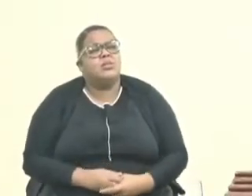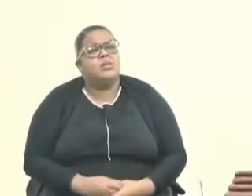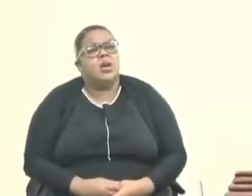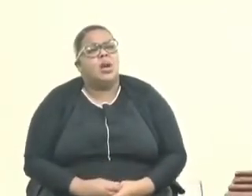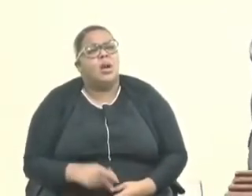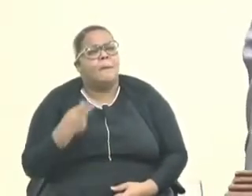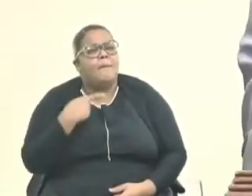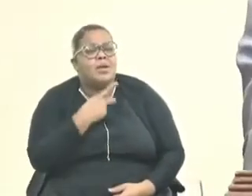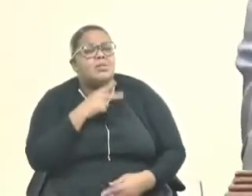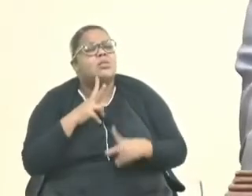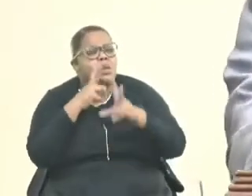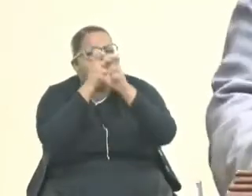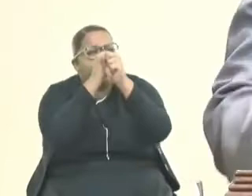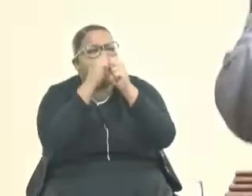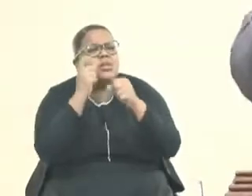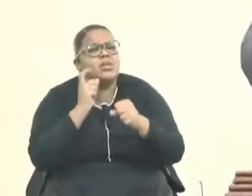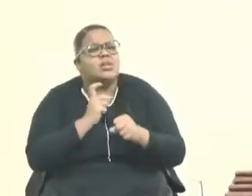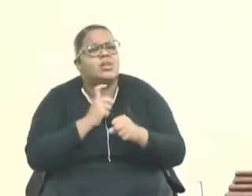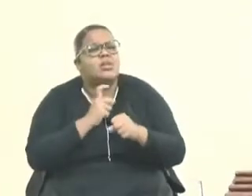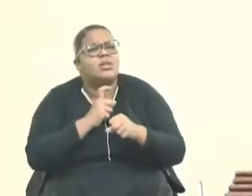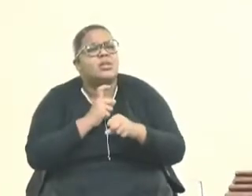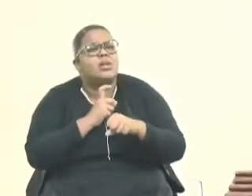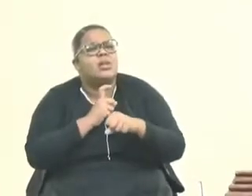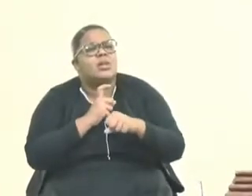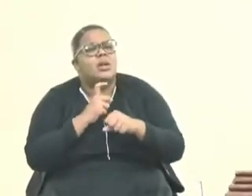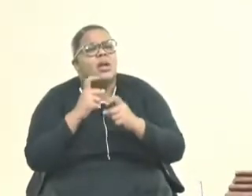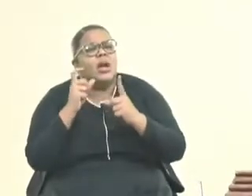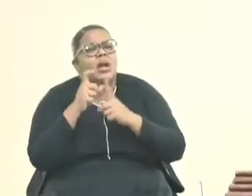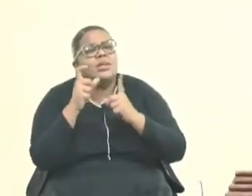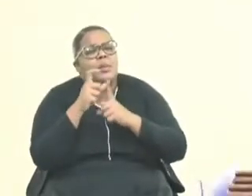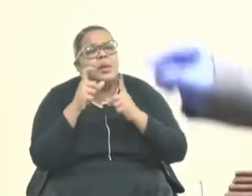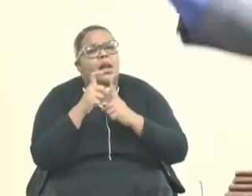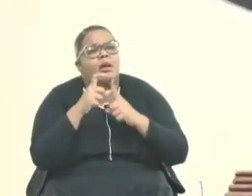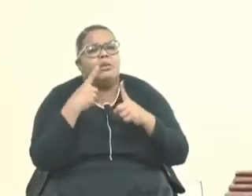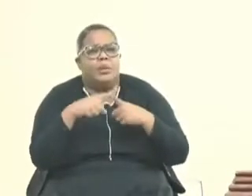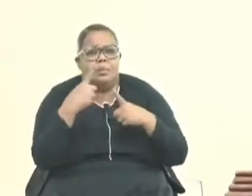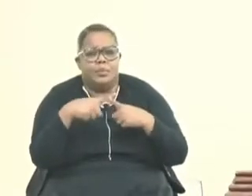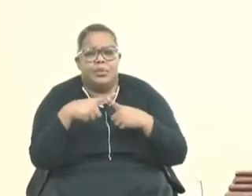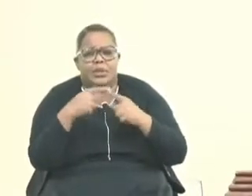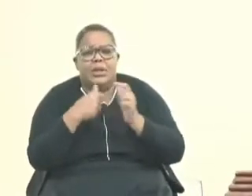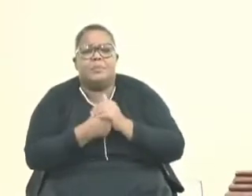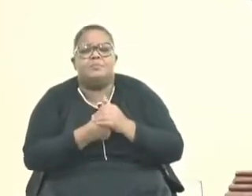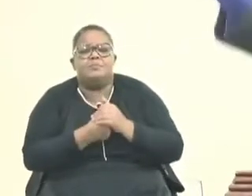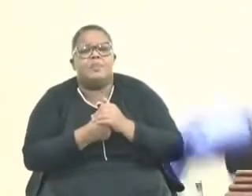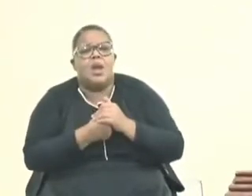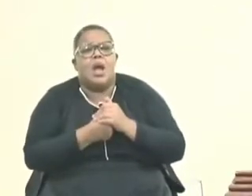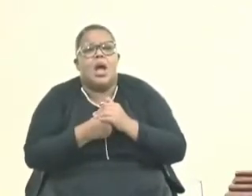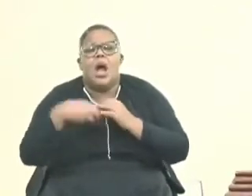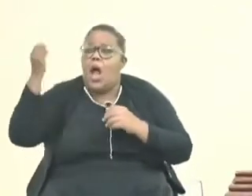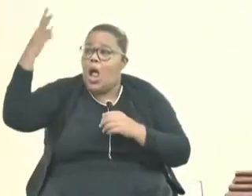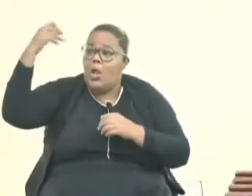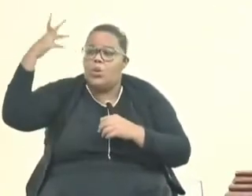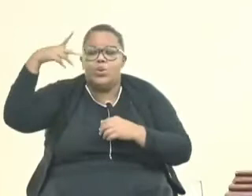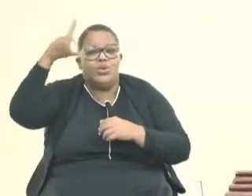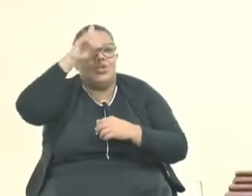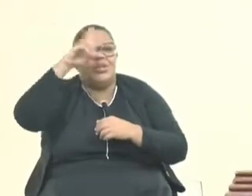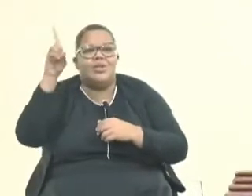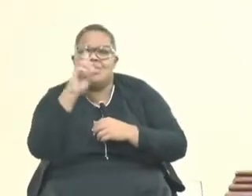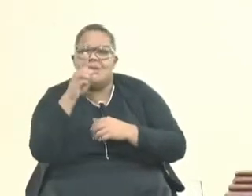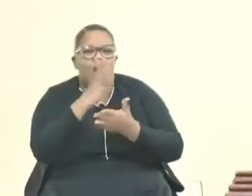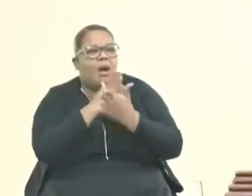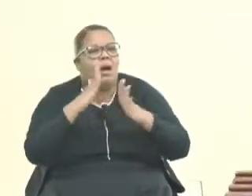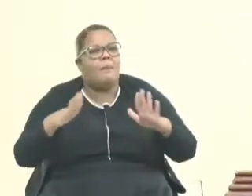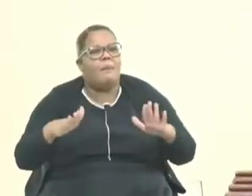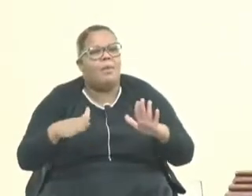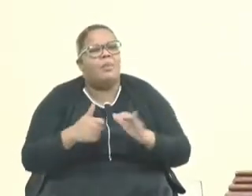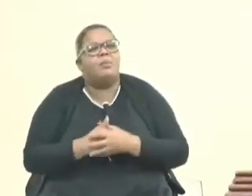já está forte essa mensagem é porque a lâmpada ainda está acesa Pode ser que haja um fiapinho de luz mas ela ainda